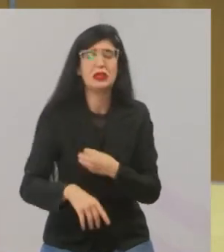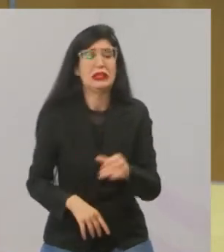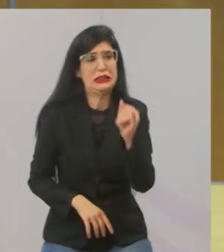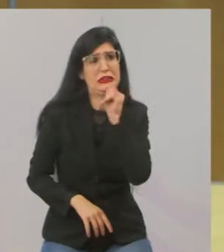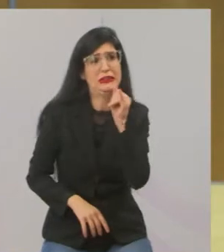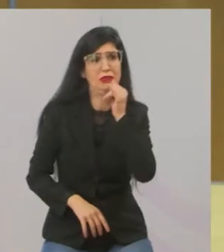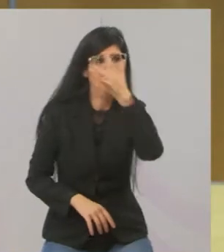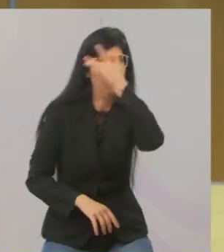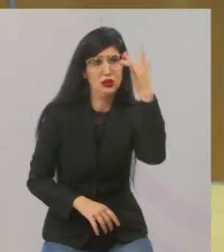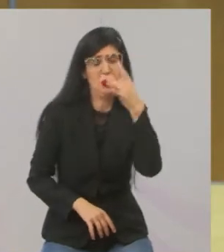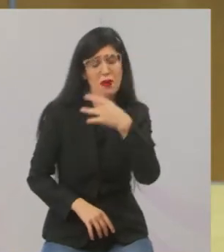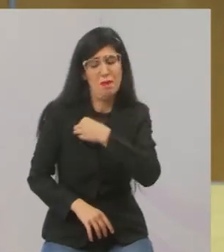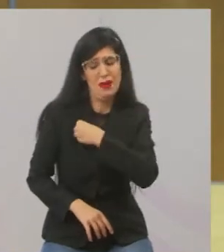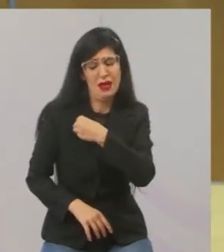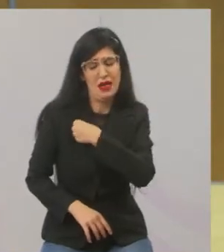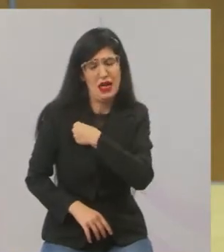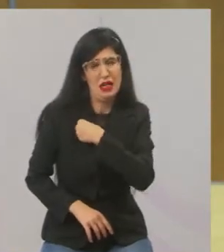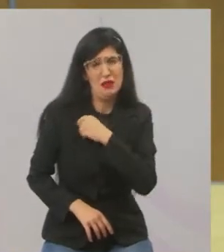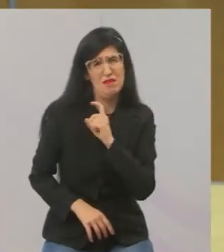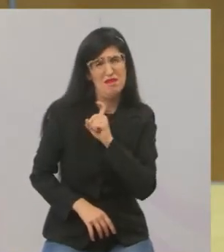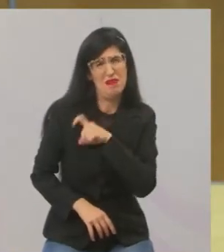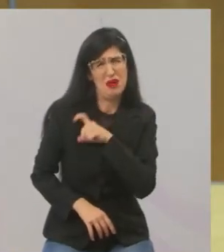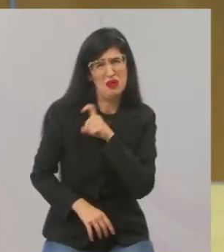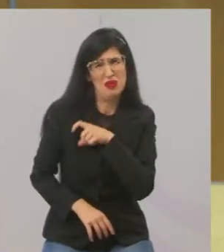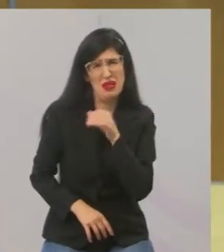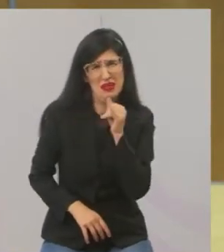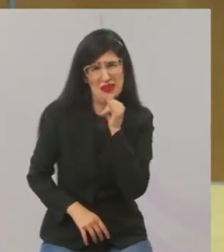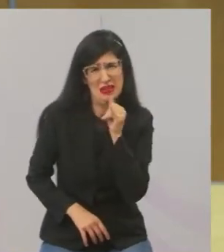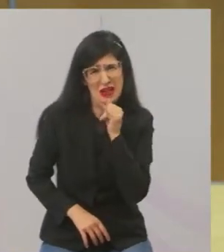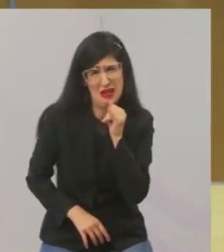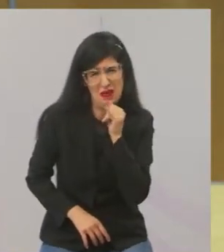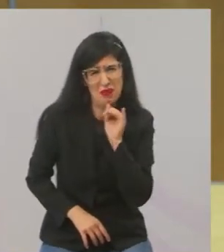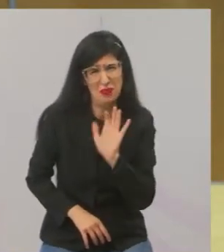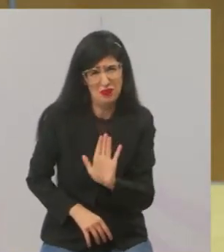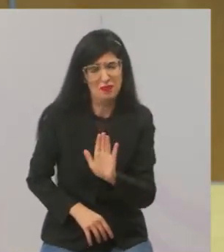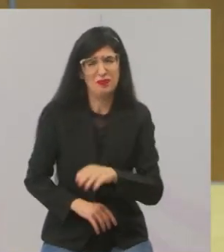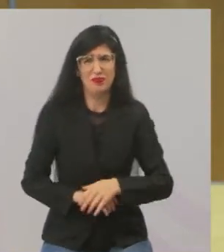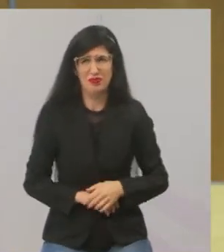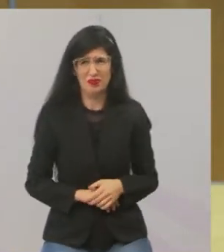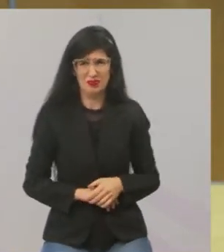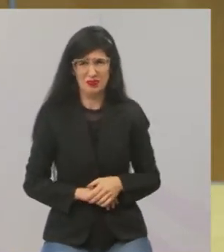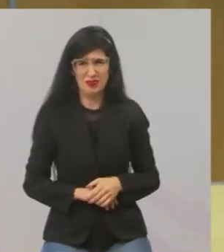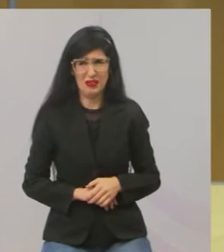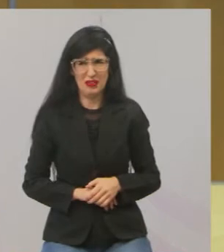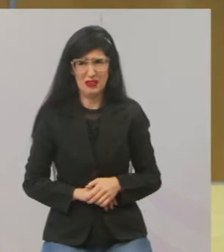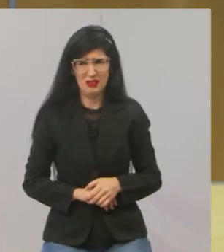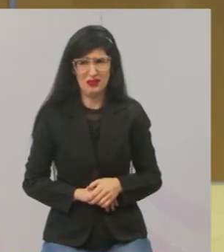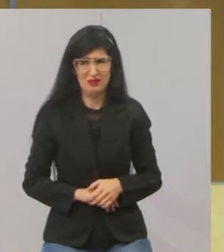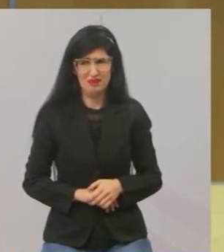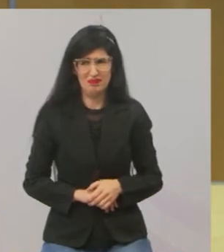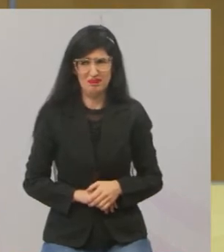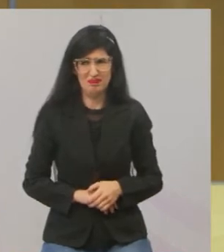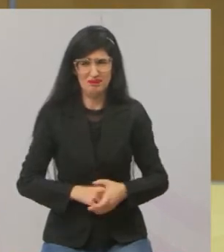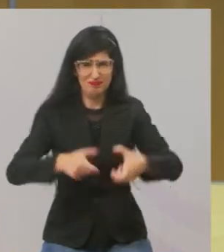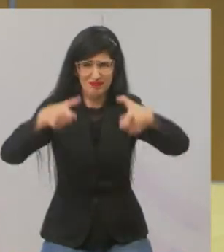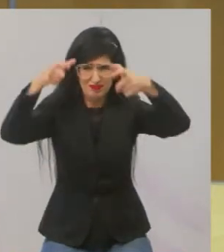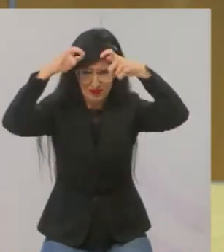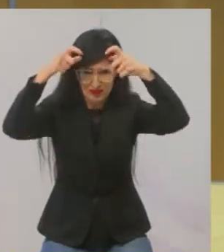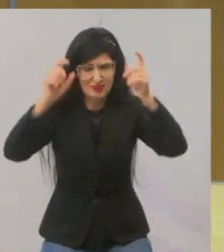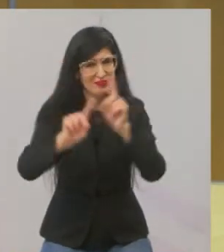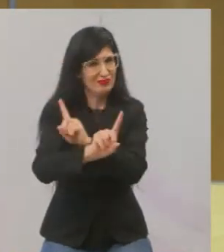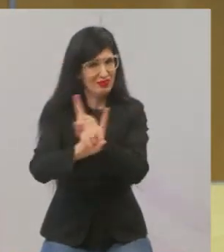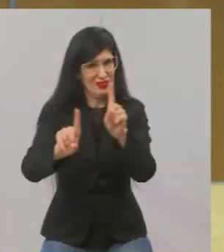pecado, temos um ajudador junto ao Pai, Jesus